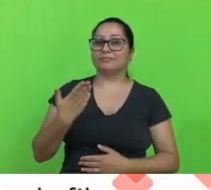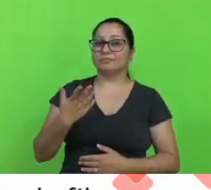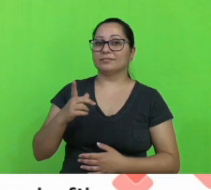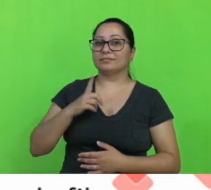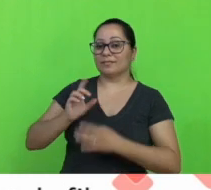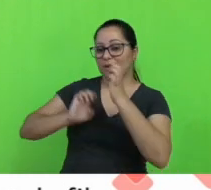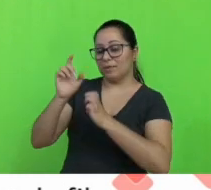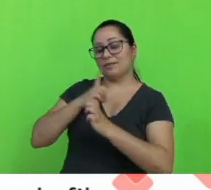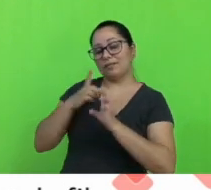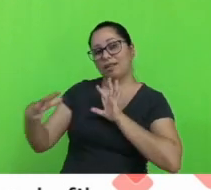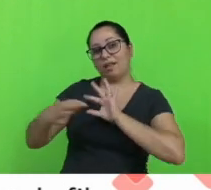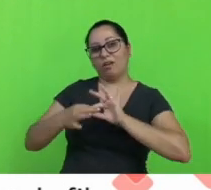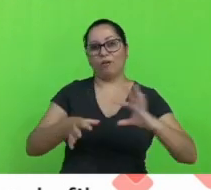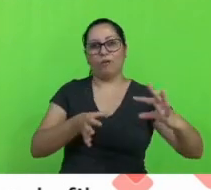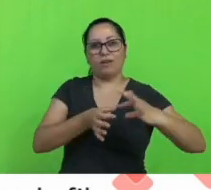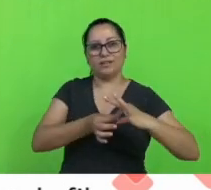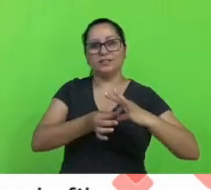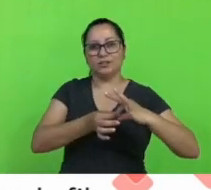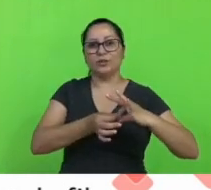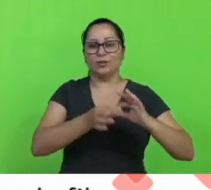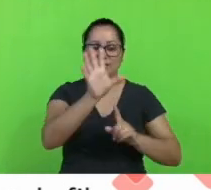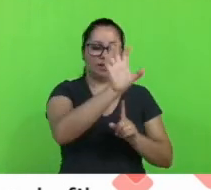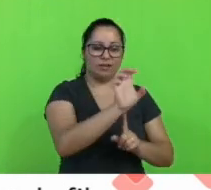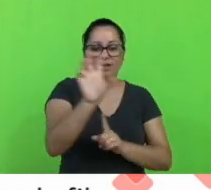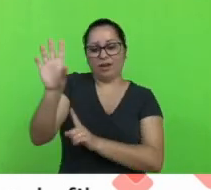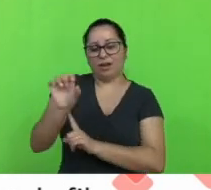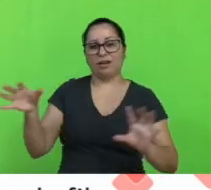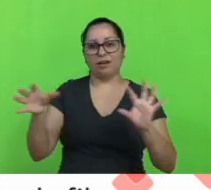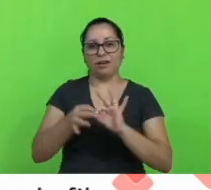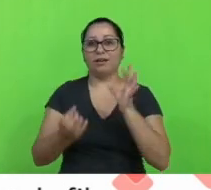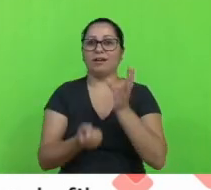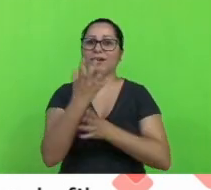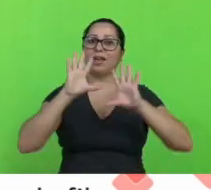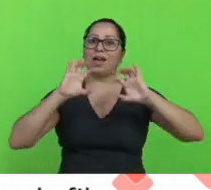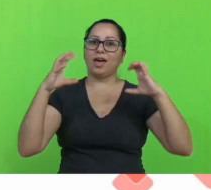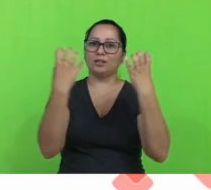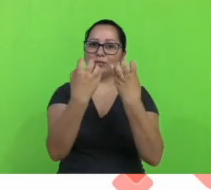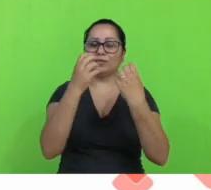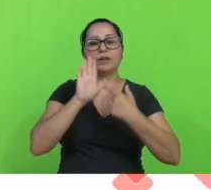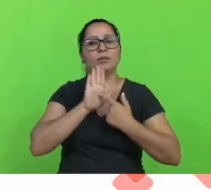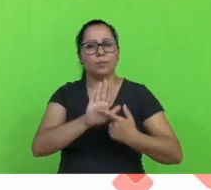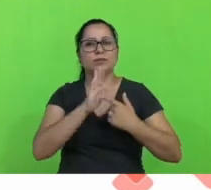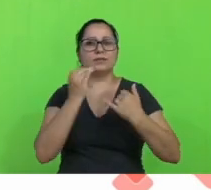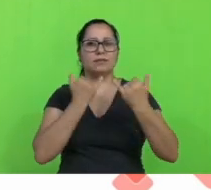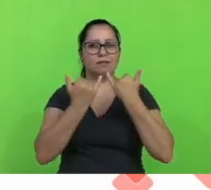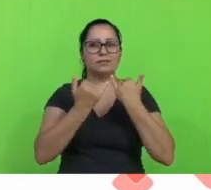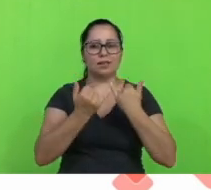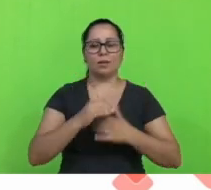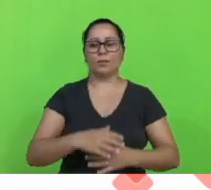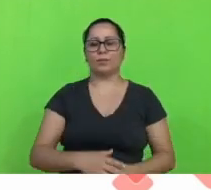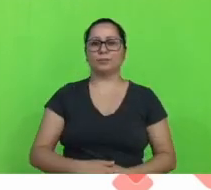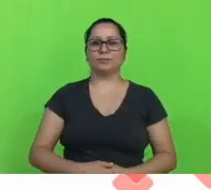Então, as operadoras possuem as conexões, né, entre esses roteadores, formando a nuvem. Aqui eu coloquei como exemplo